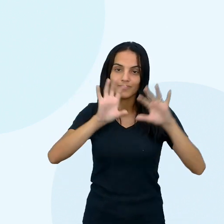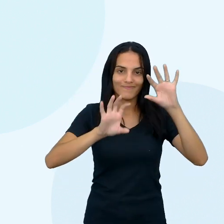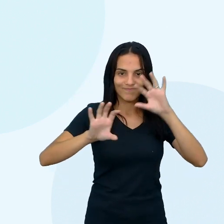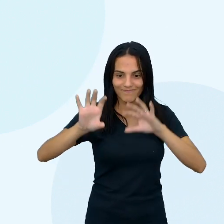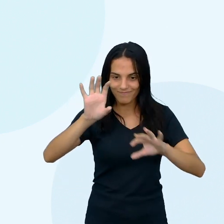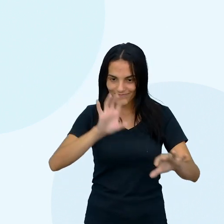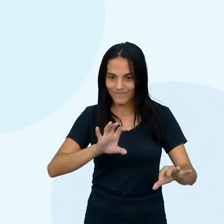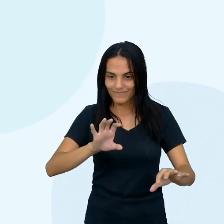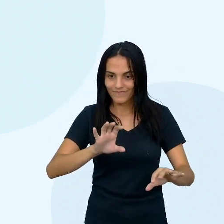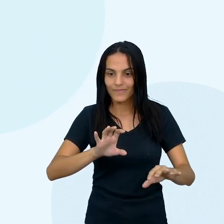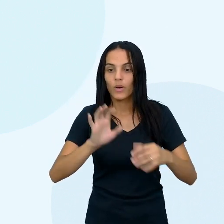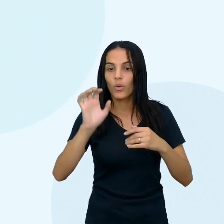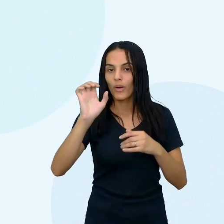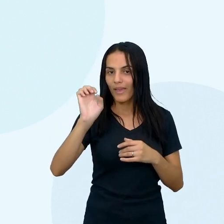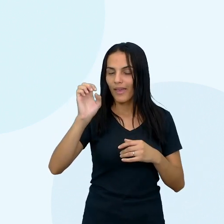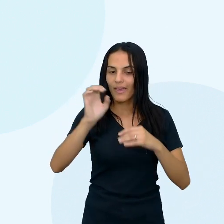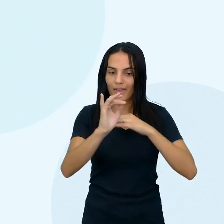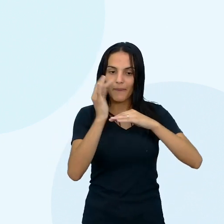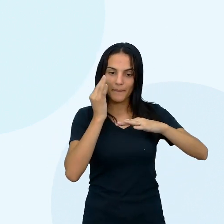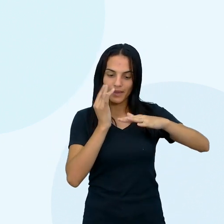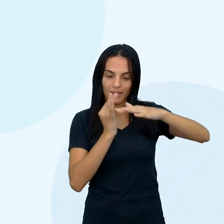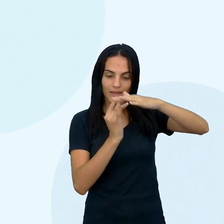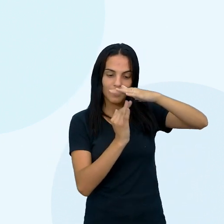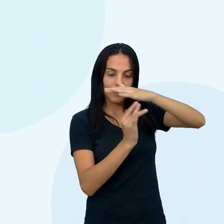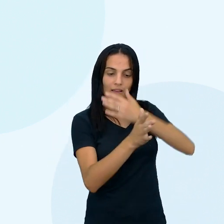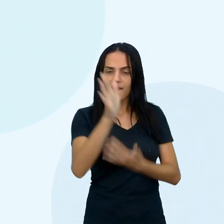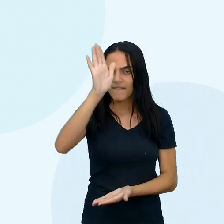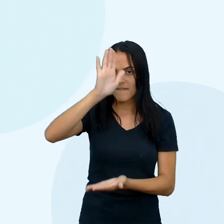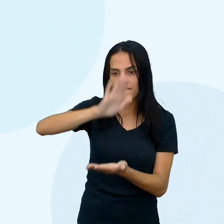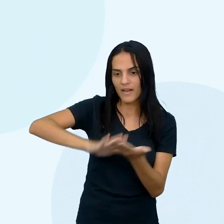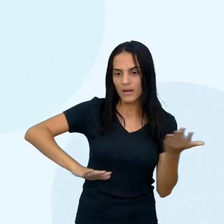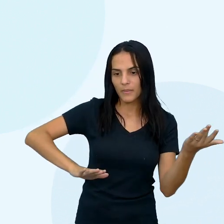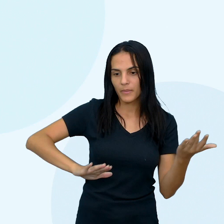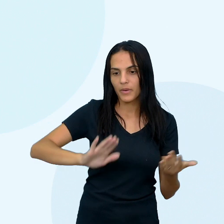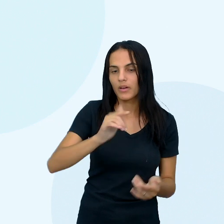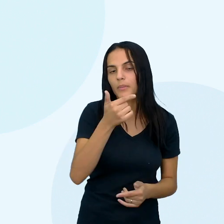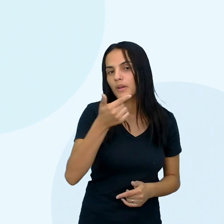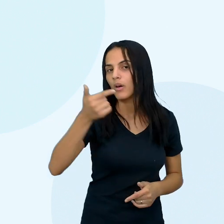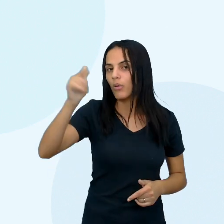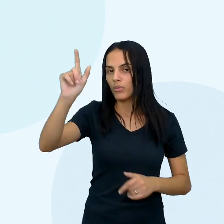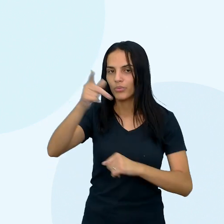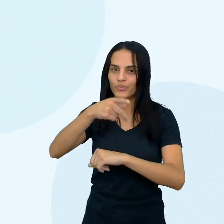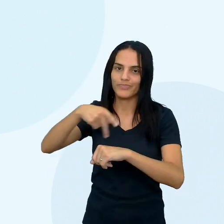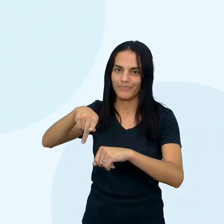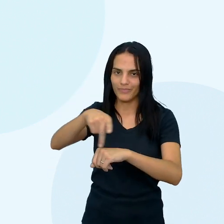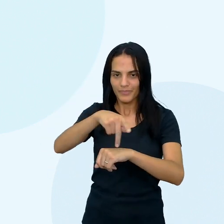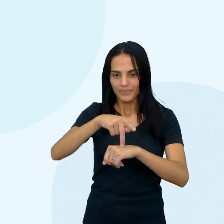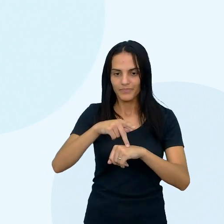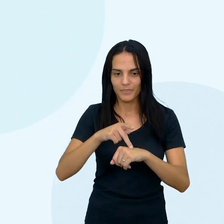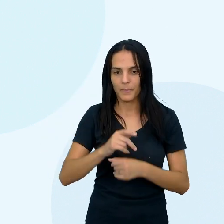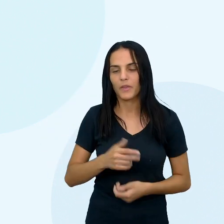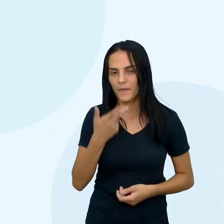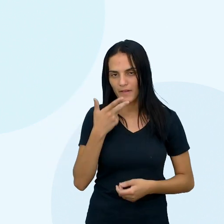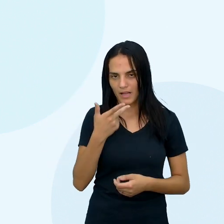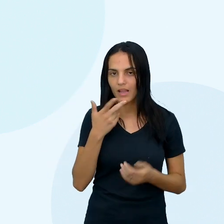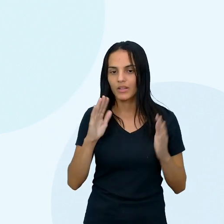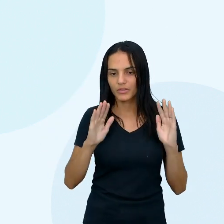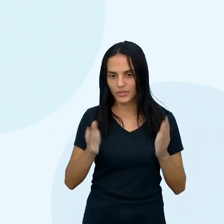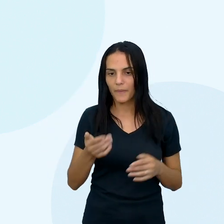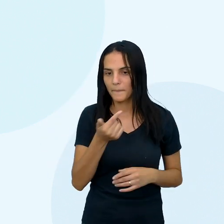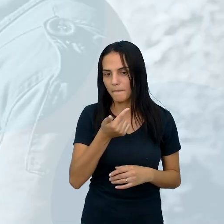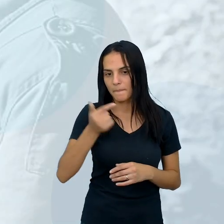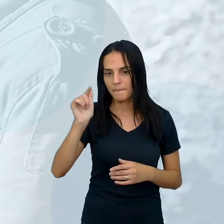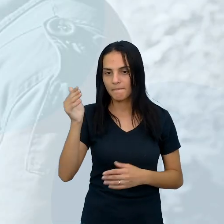o imigrante é aquela pessoa que vai embora de sua terra natal ou país, que foi o que eu falei anteriormente. Vou passar mais